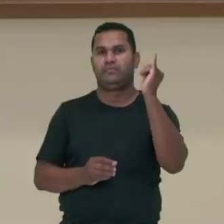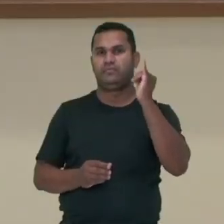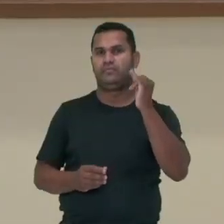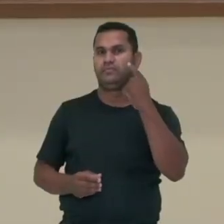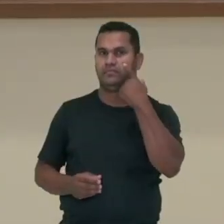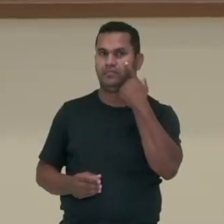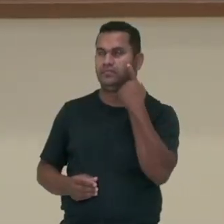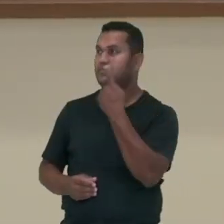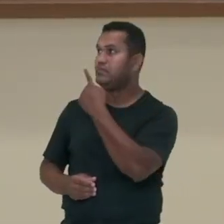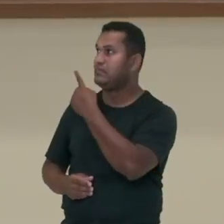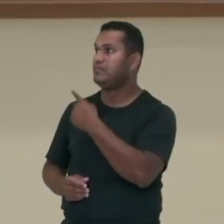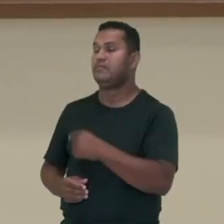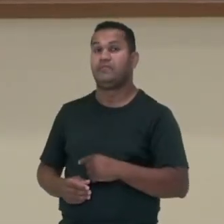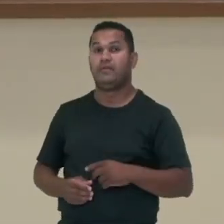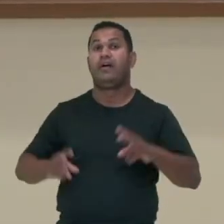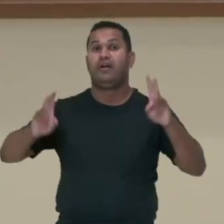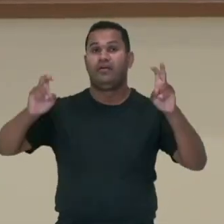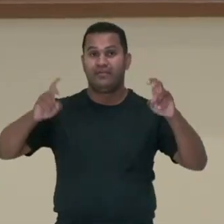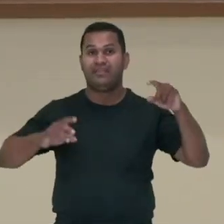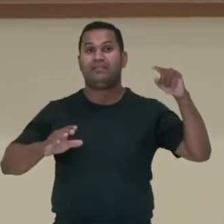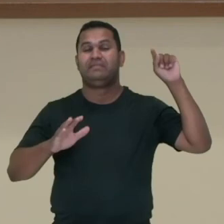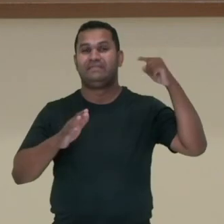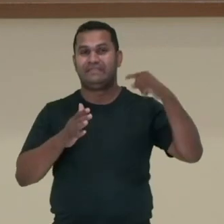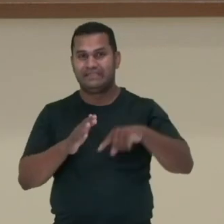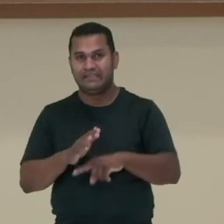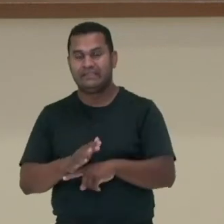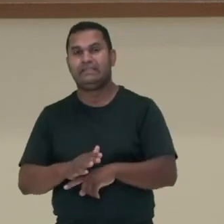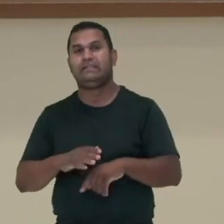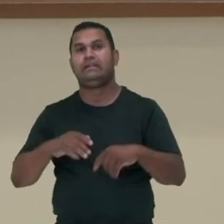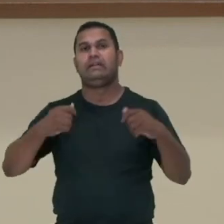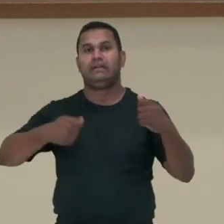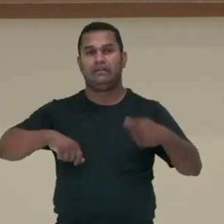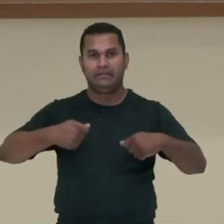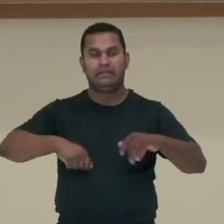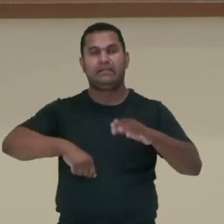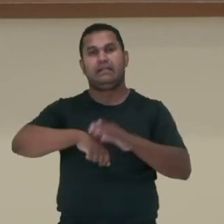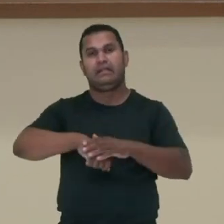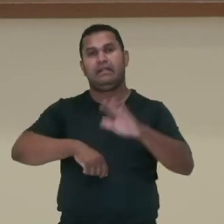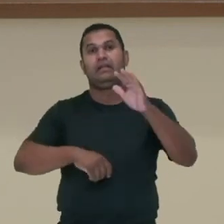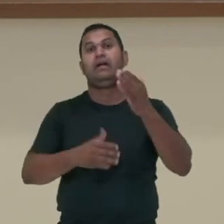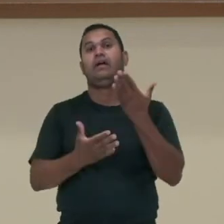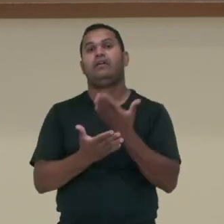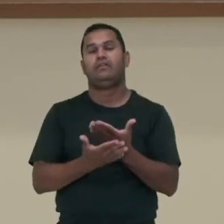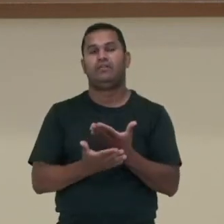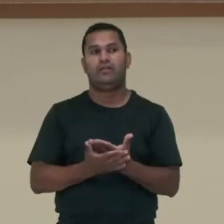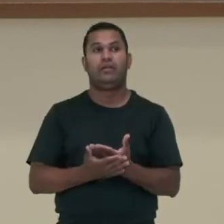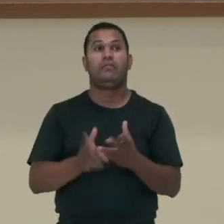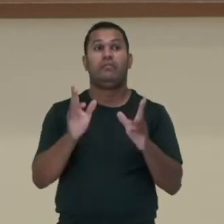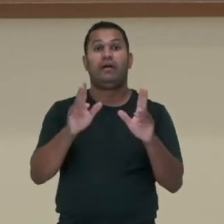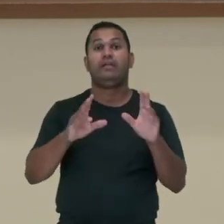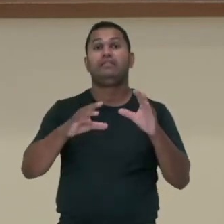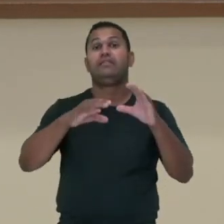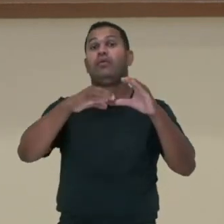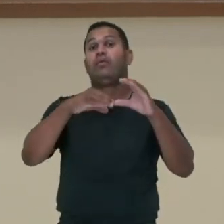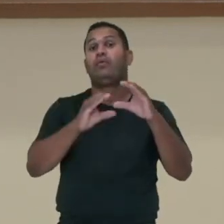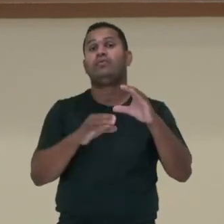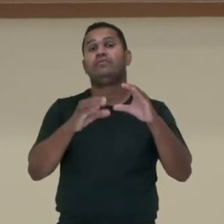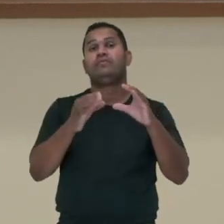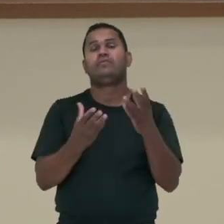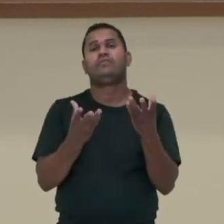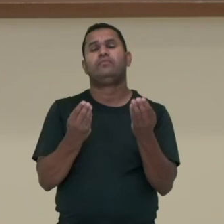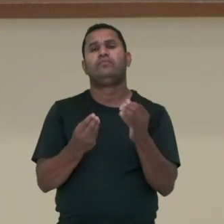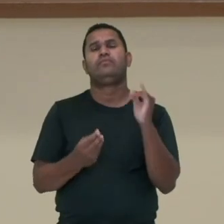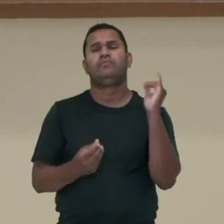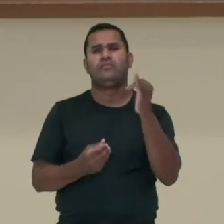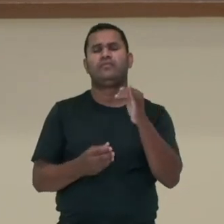esse assunto é complexo, precisa ser cada vez mais estudado, mas assim, são conceitos. Então, faça aquele glossáriozinho